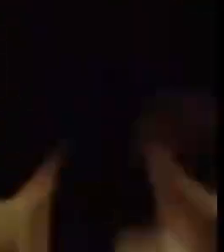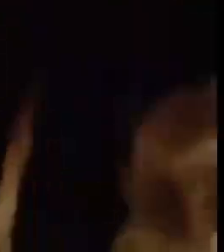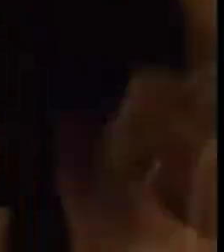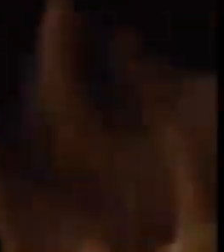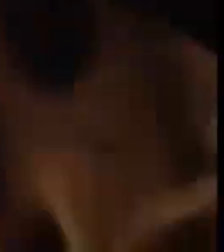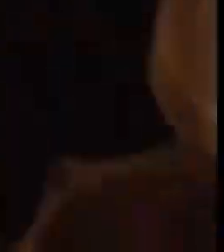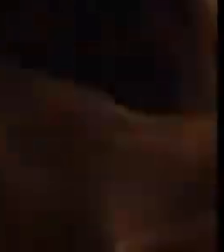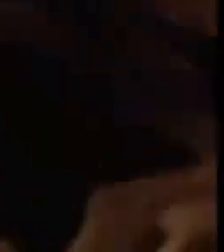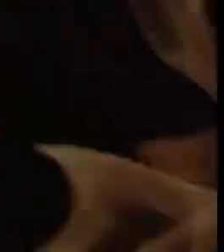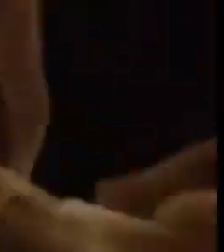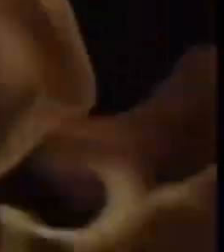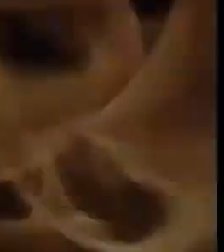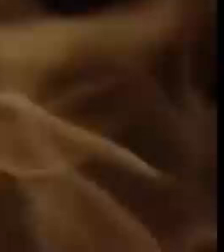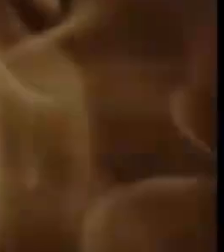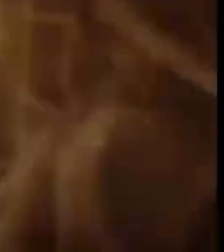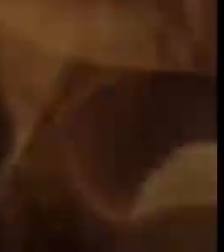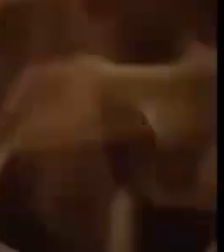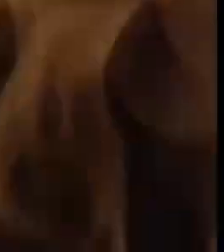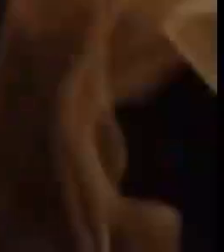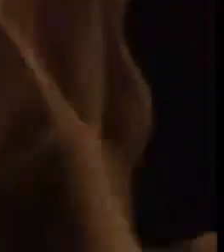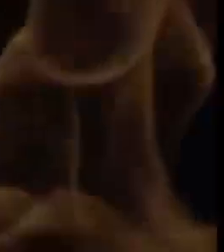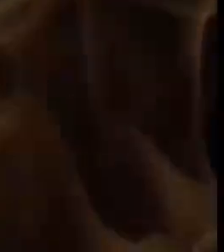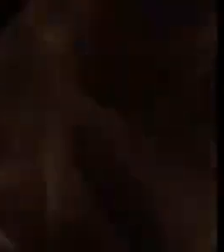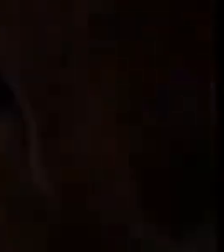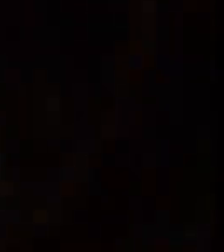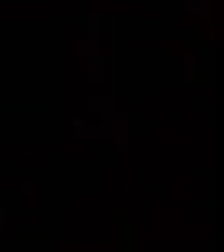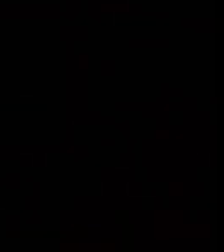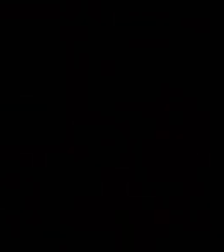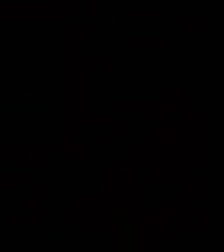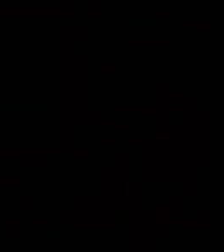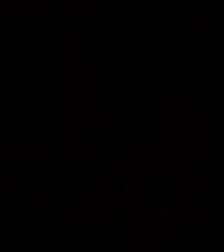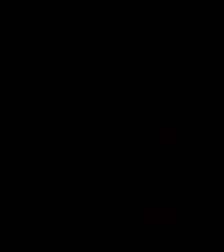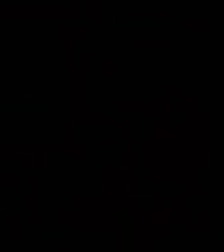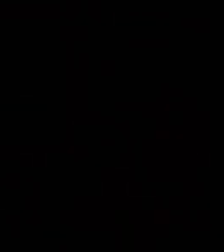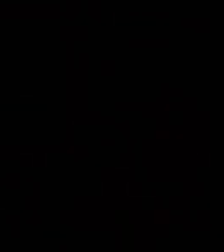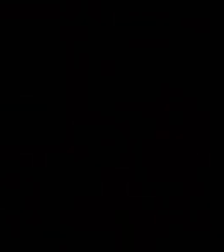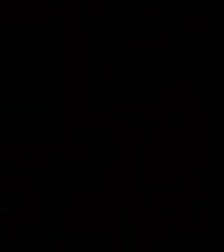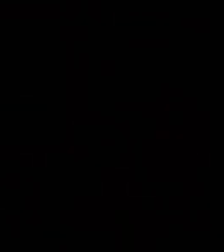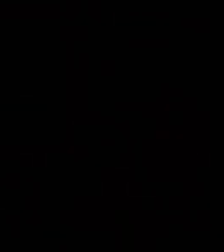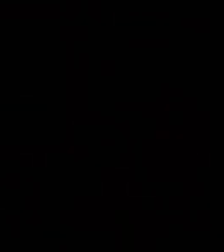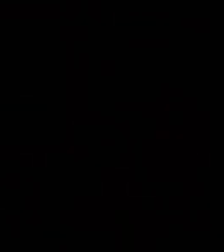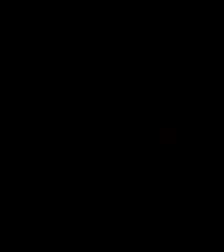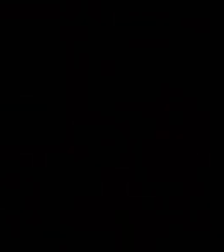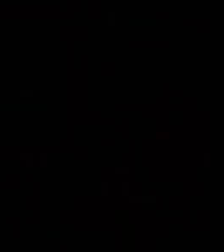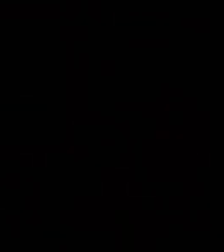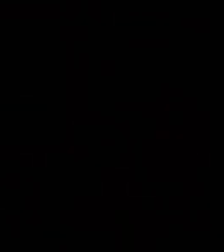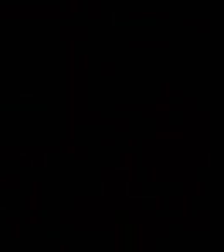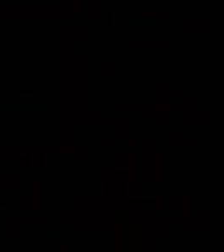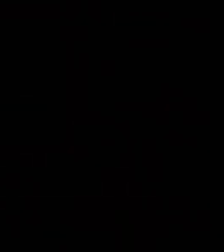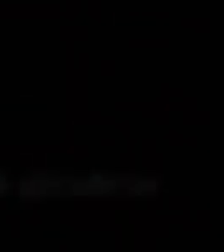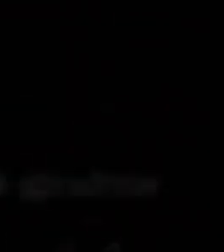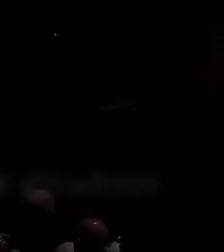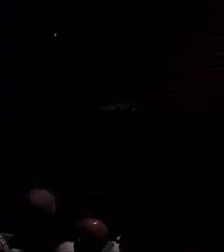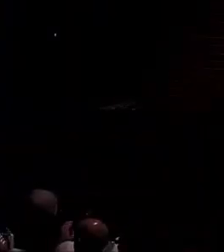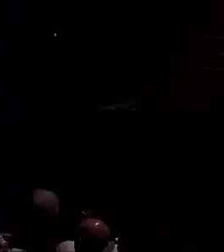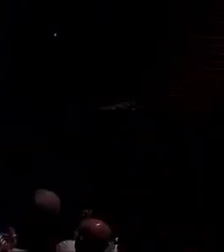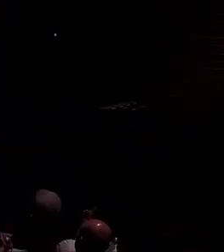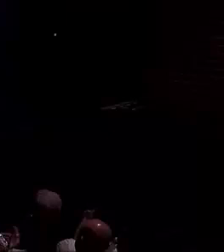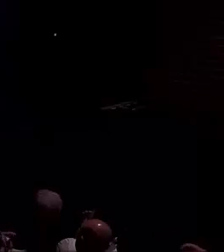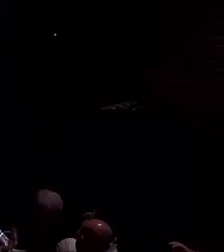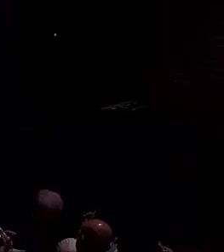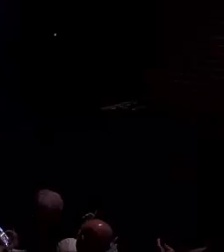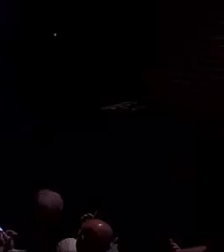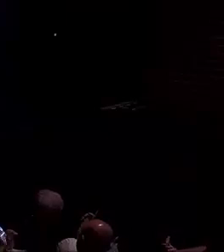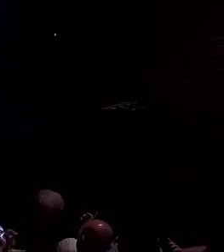capa atual do livro, em tons de vermelho e preto. Após o final do vídeo, o cenário muda para onde a roda de